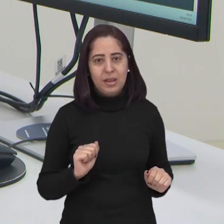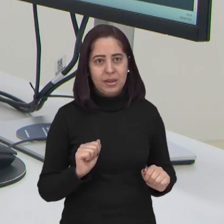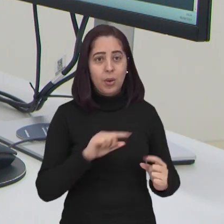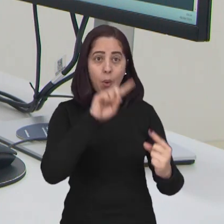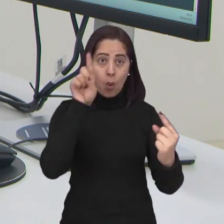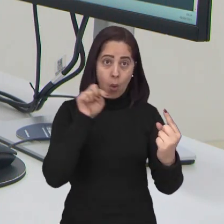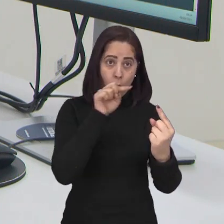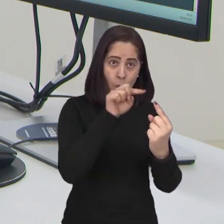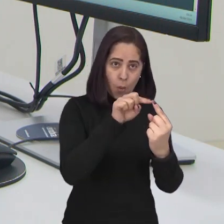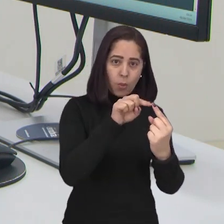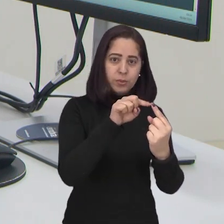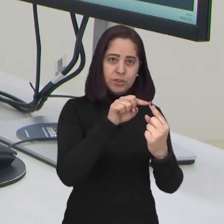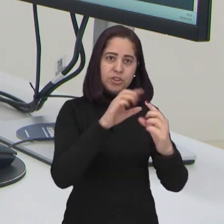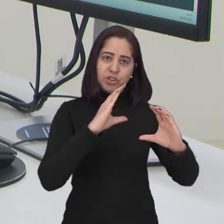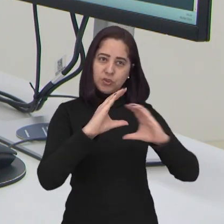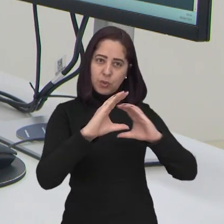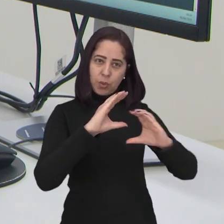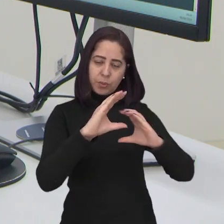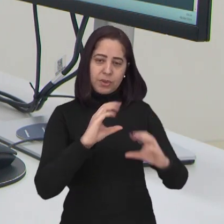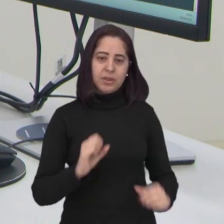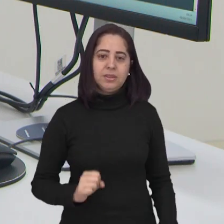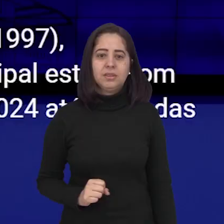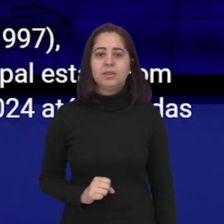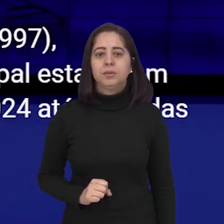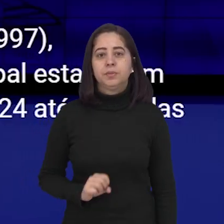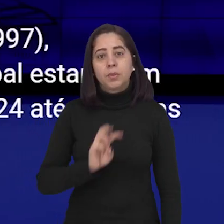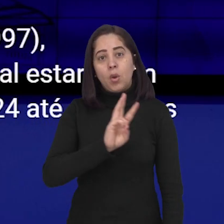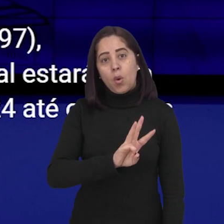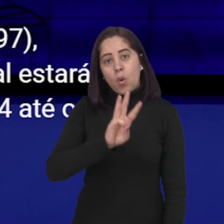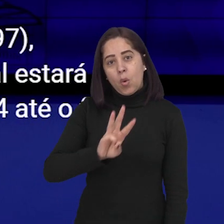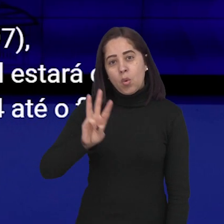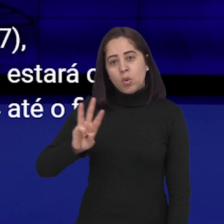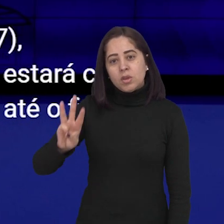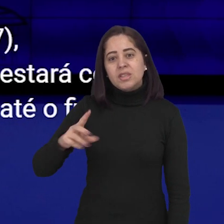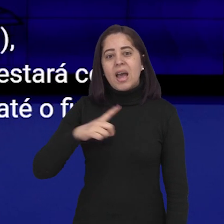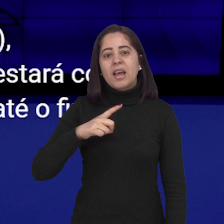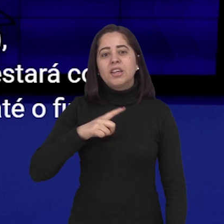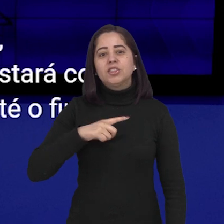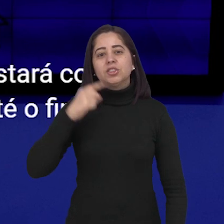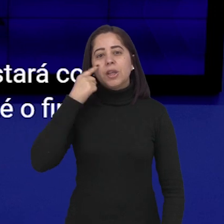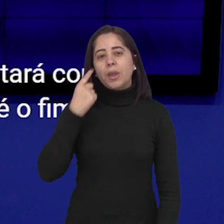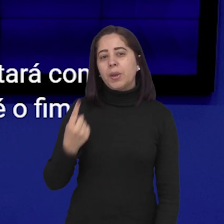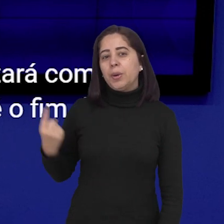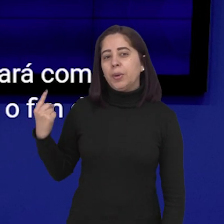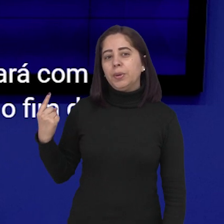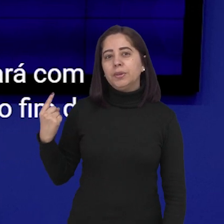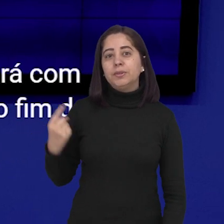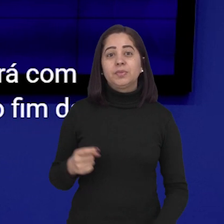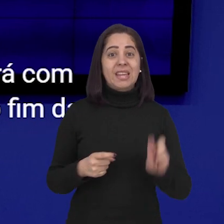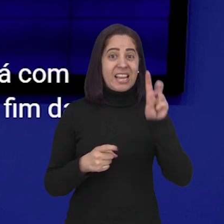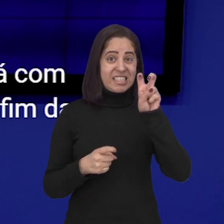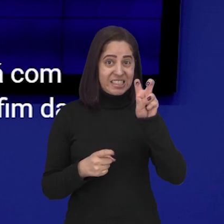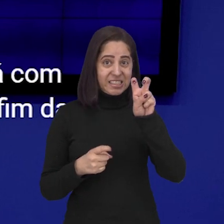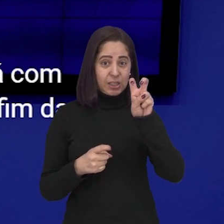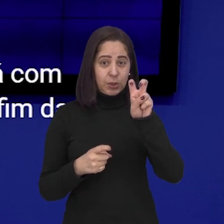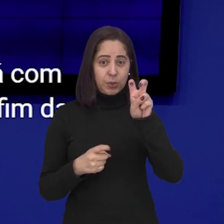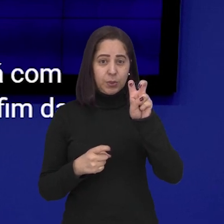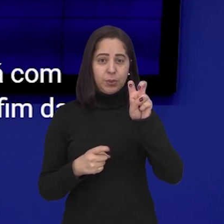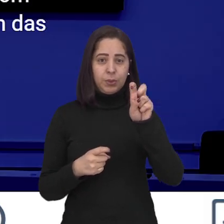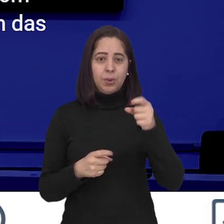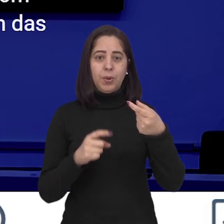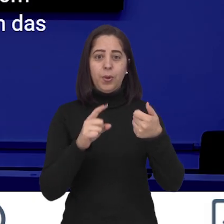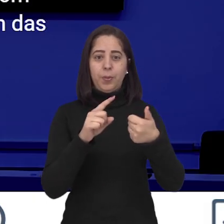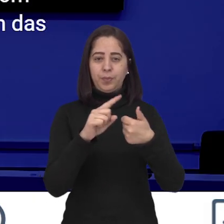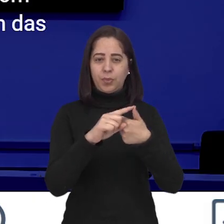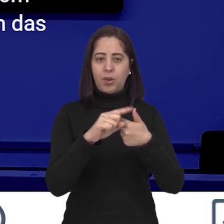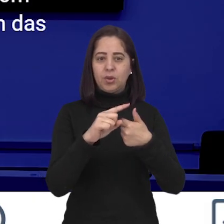também é um dos nossos objetivos aqui no setor de comunicação. O site também conta com um menu superior, dividido em 5